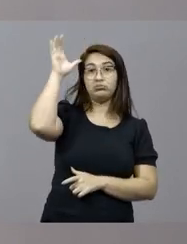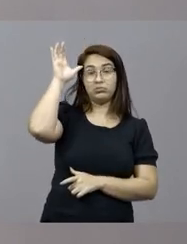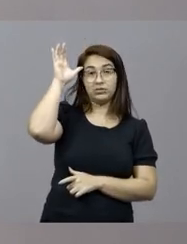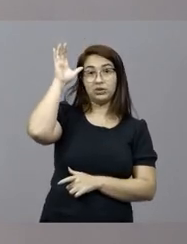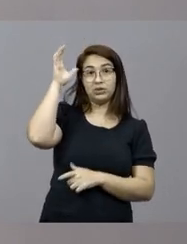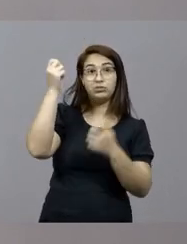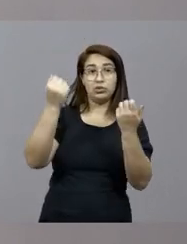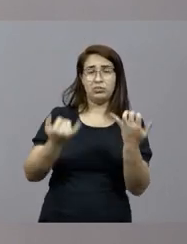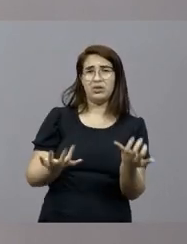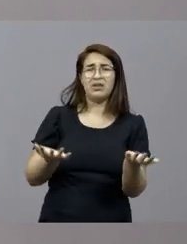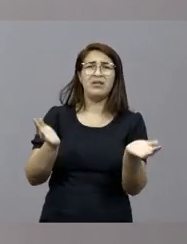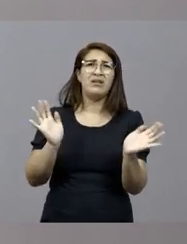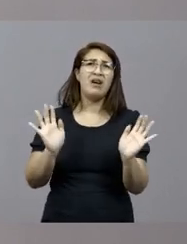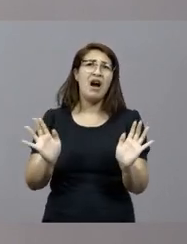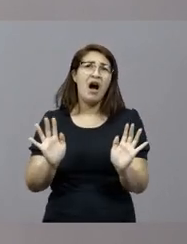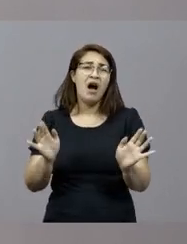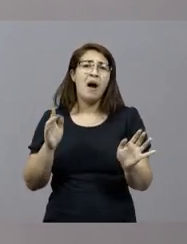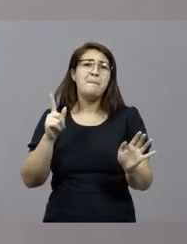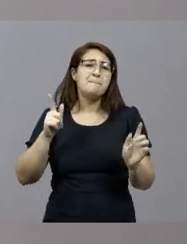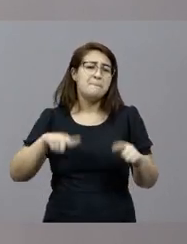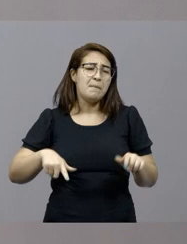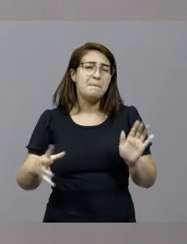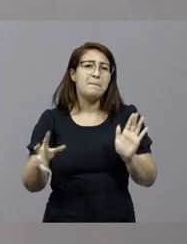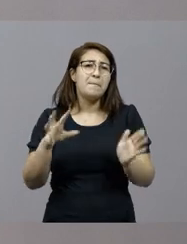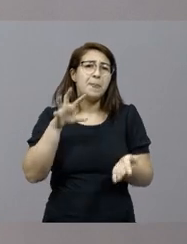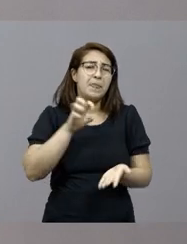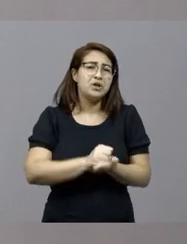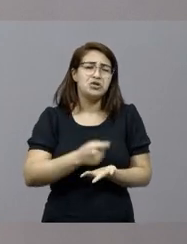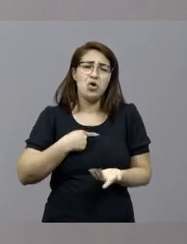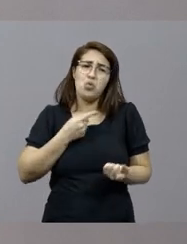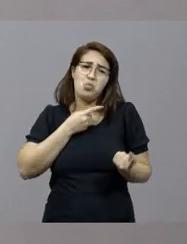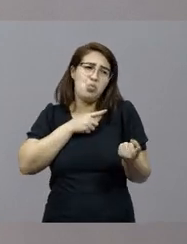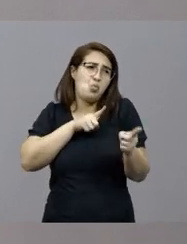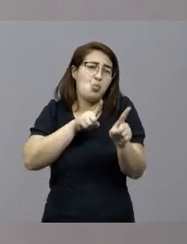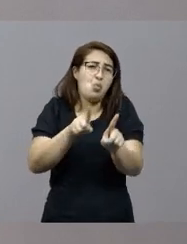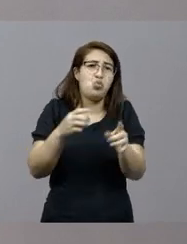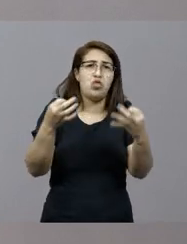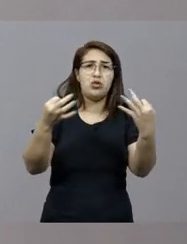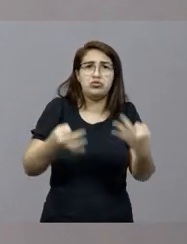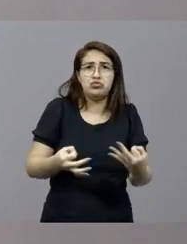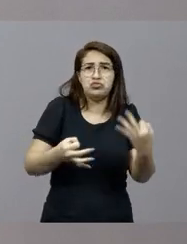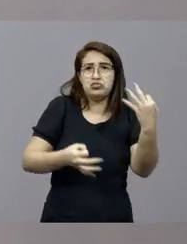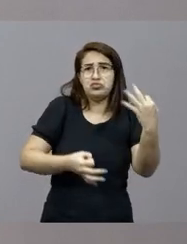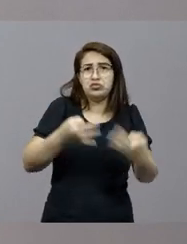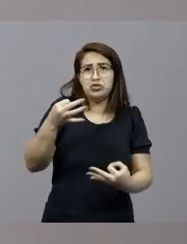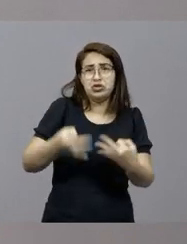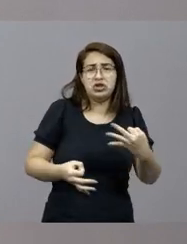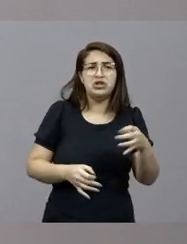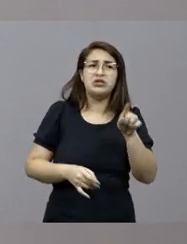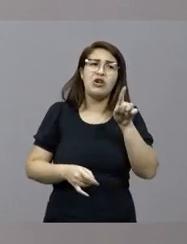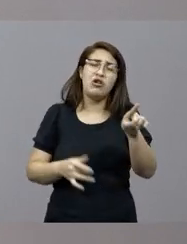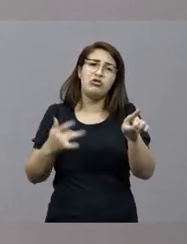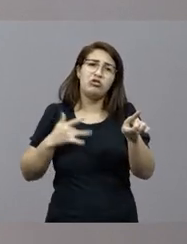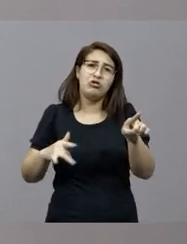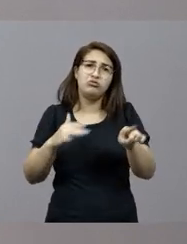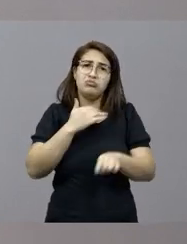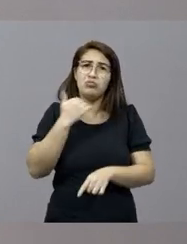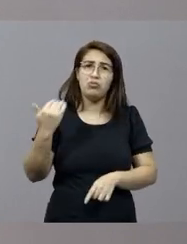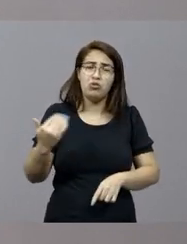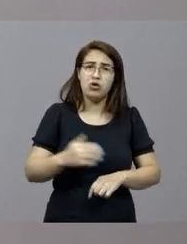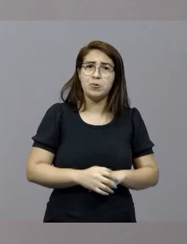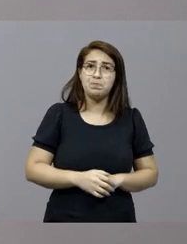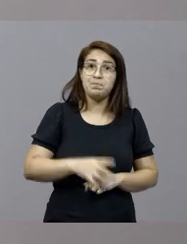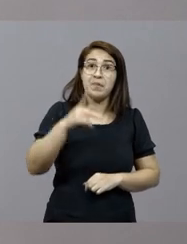não posso deixar de registrar minha contrariedade com o justiçamento que extinguiu o assassino. A